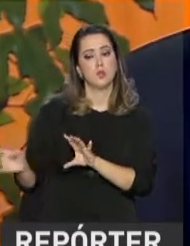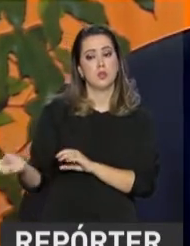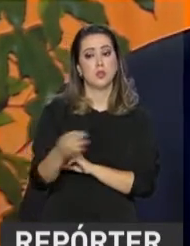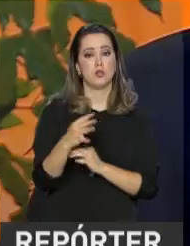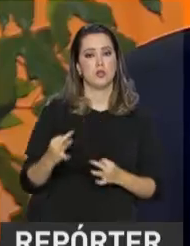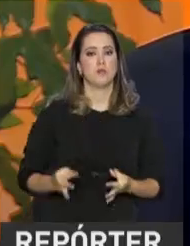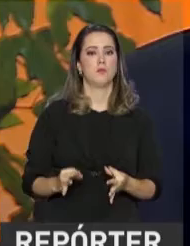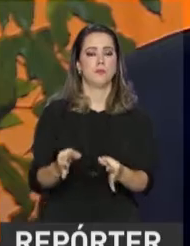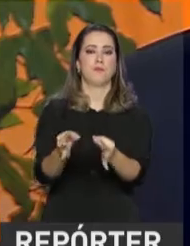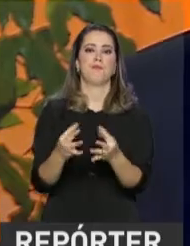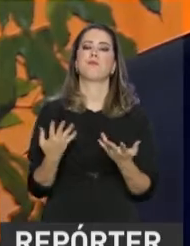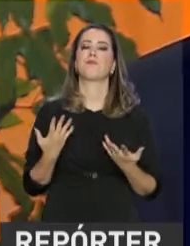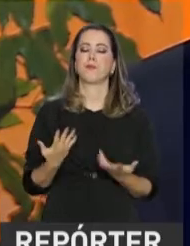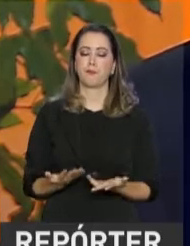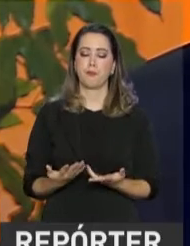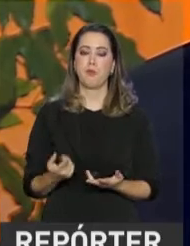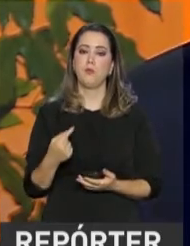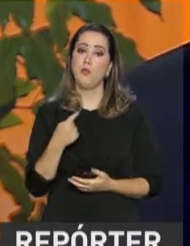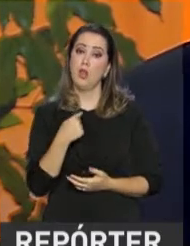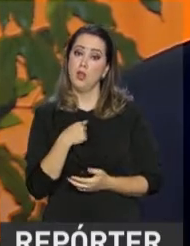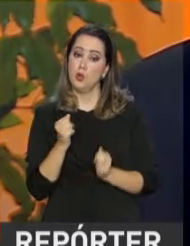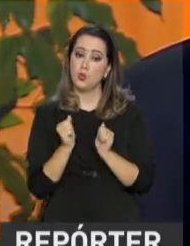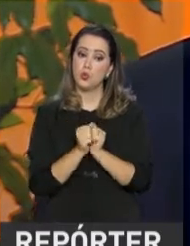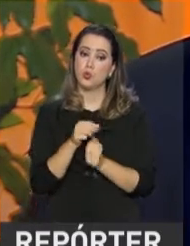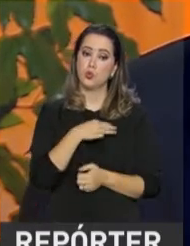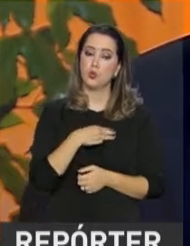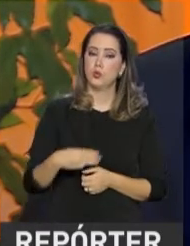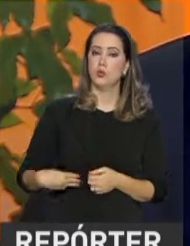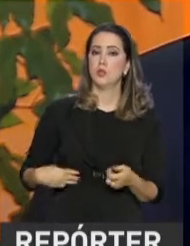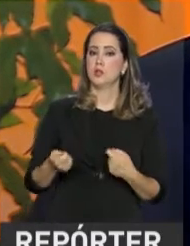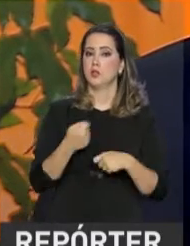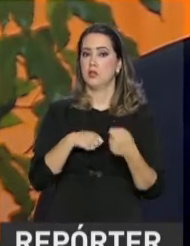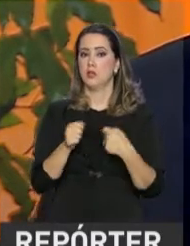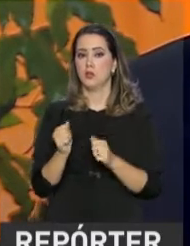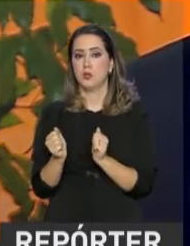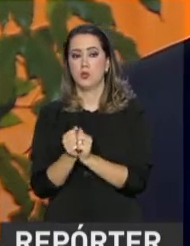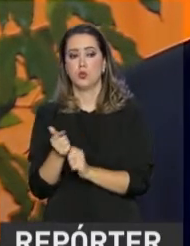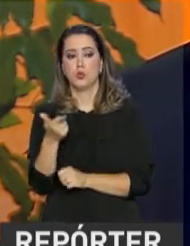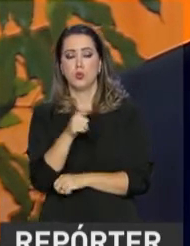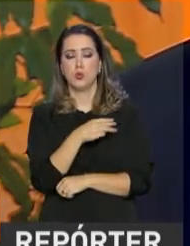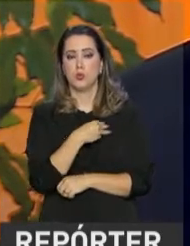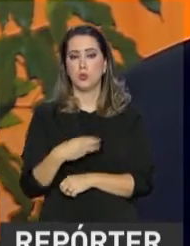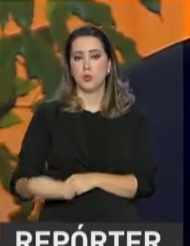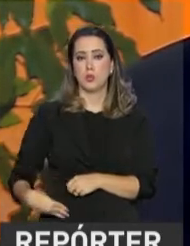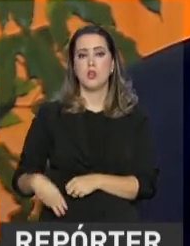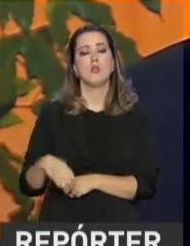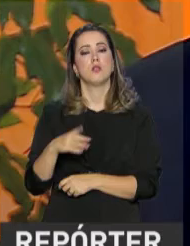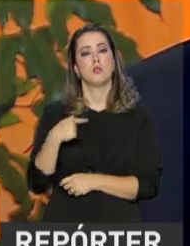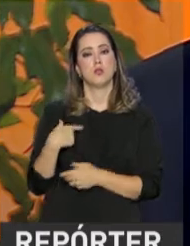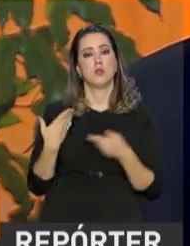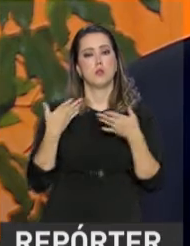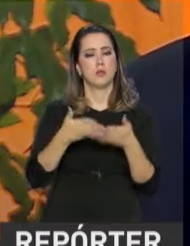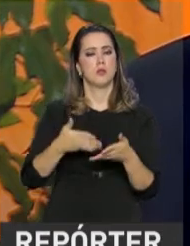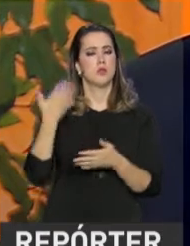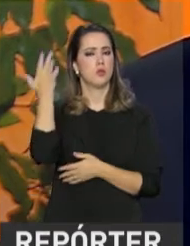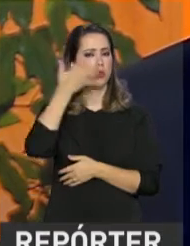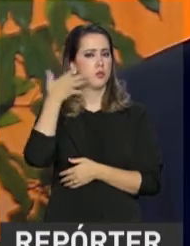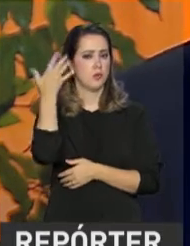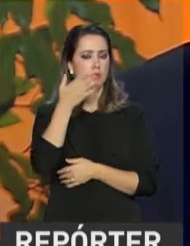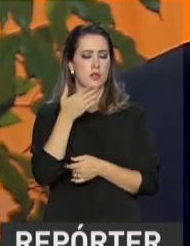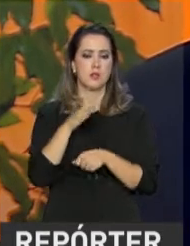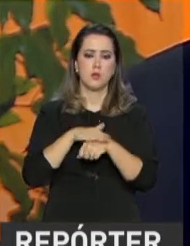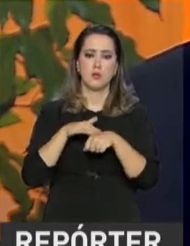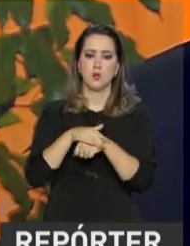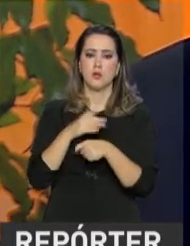tecnologia além disso eu eo ministro meirelles eo ministro fernando coelho participaremos de seminários e conversas é